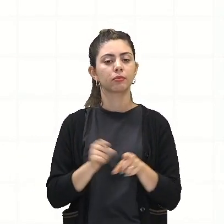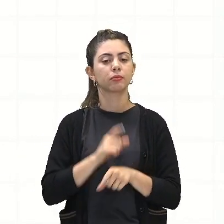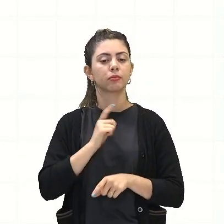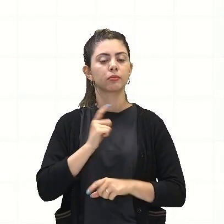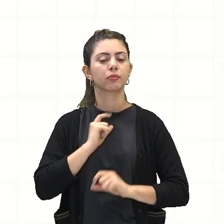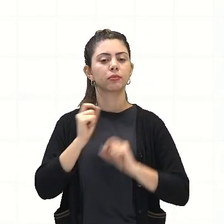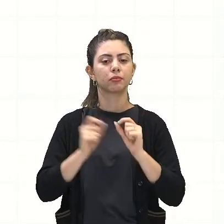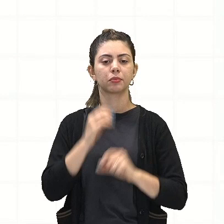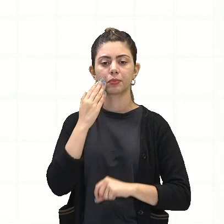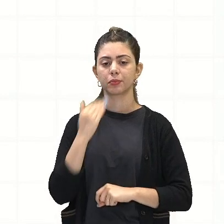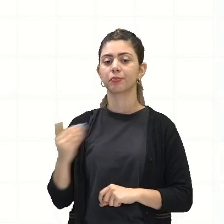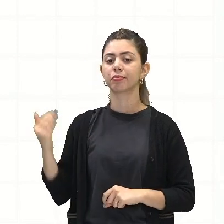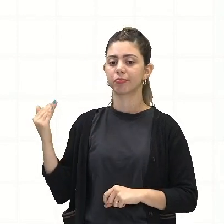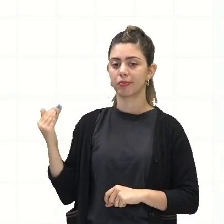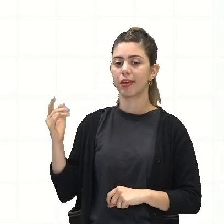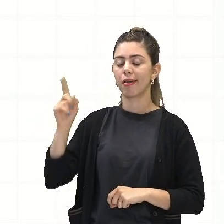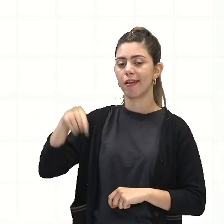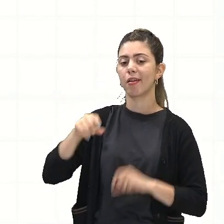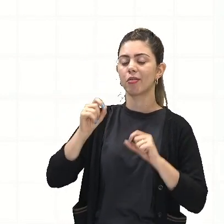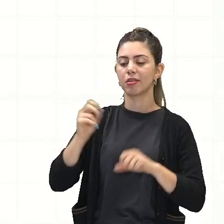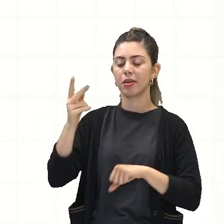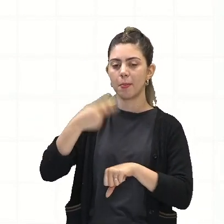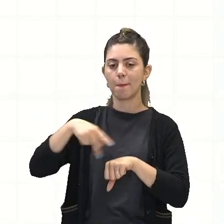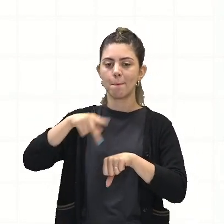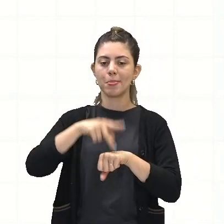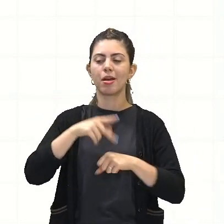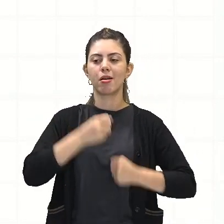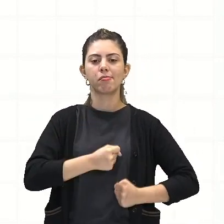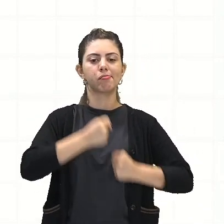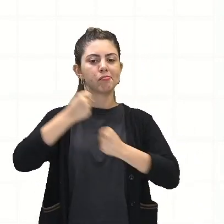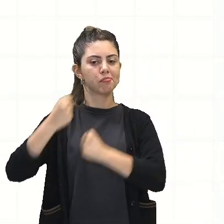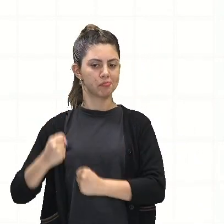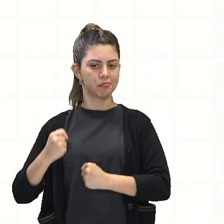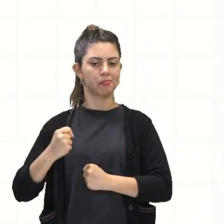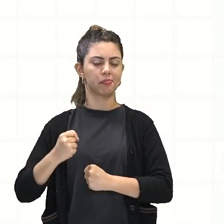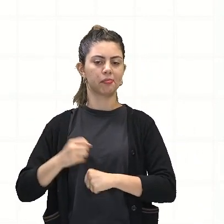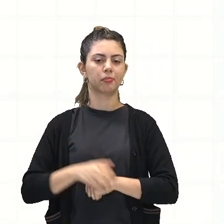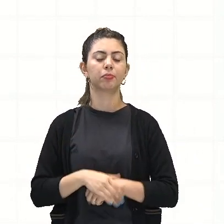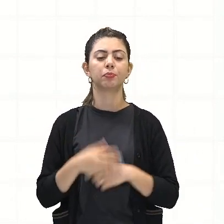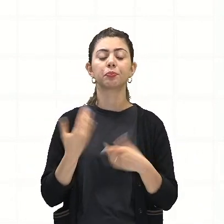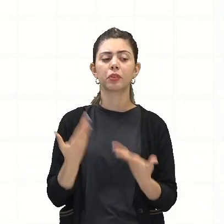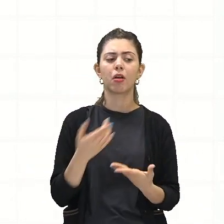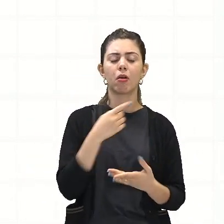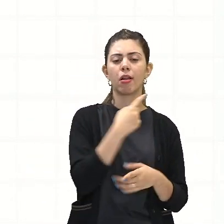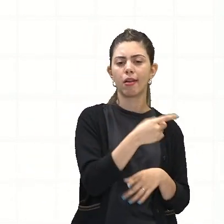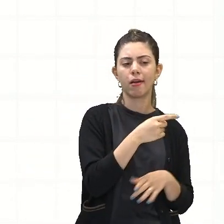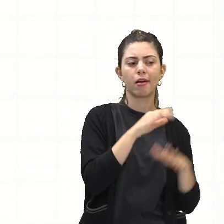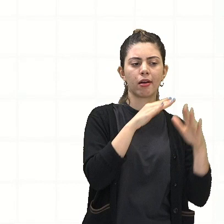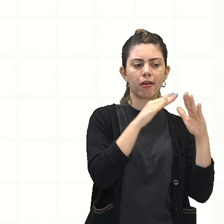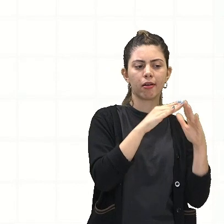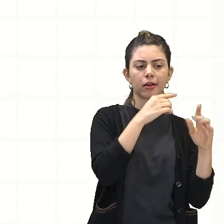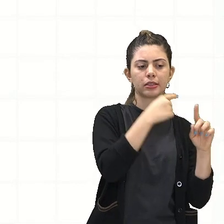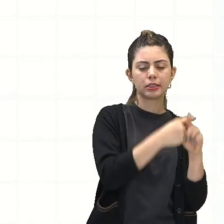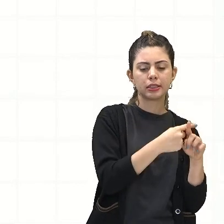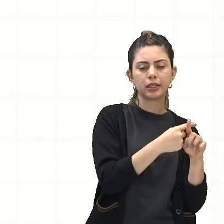amistoso, não foi um movimento pacífico, uma vez que a Igreja Católica não